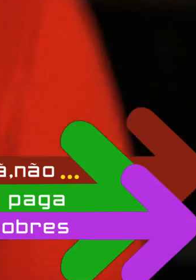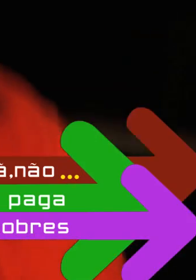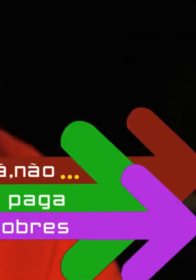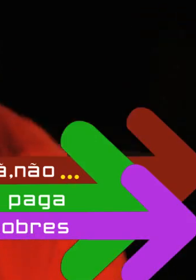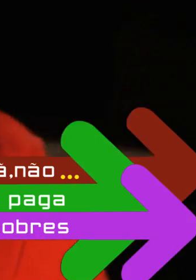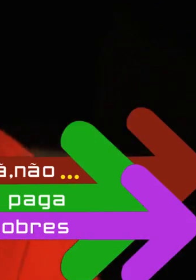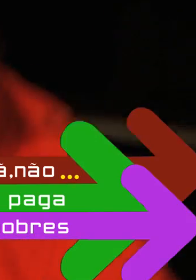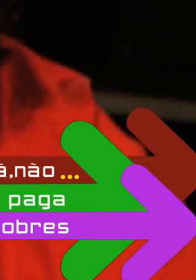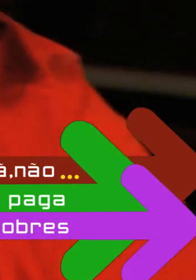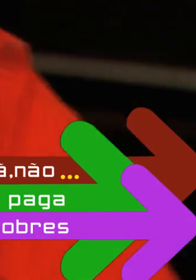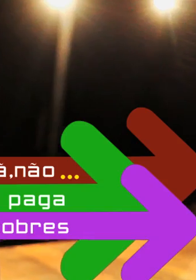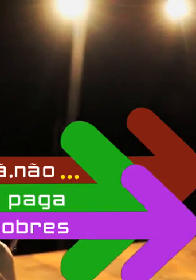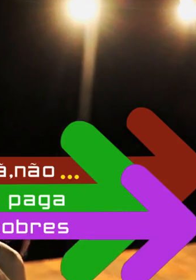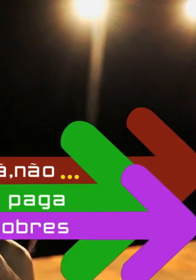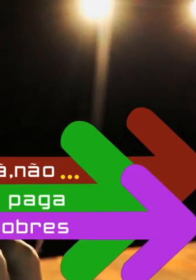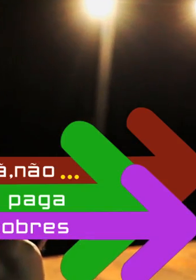Meu sobrinho.